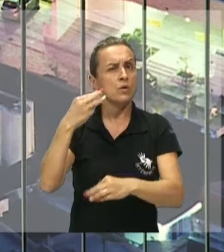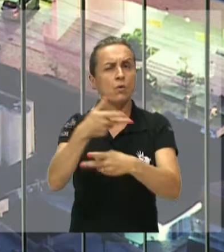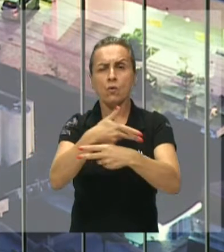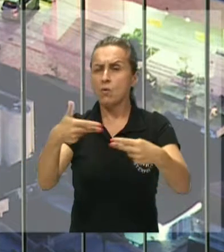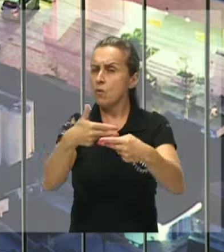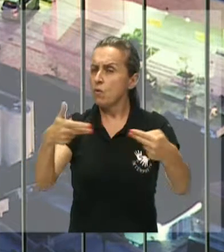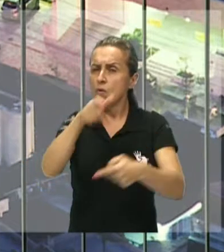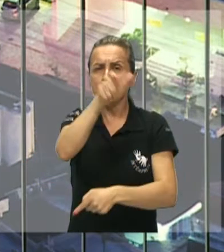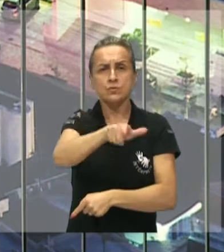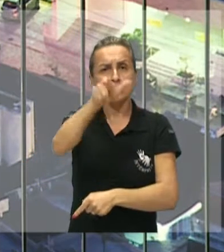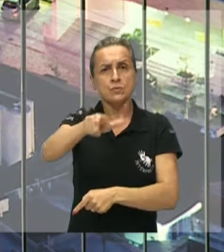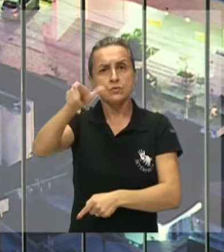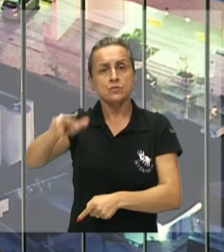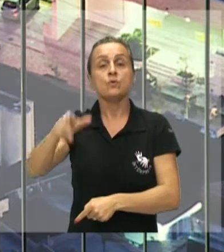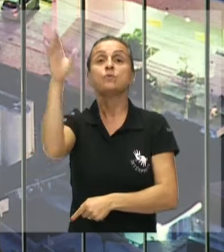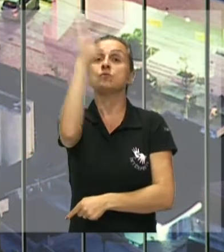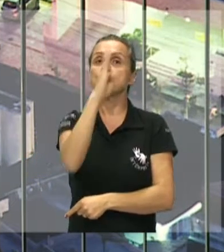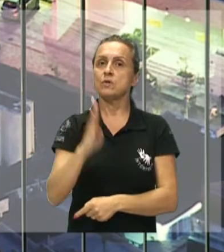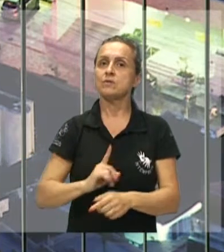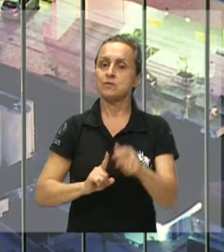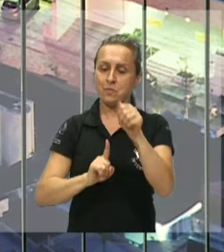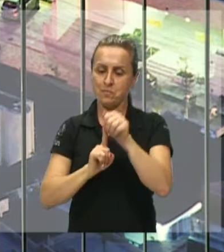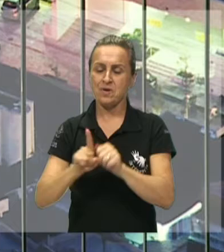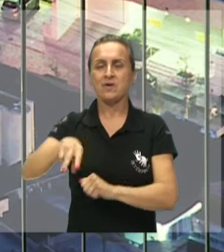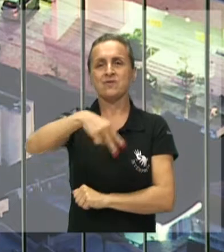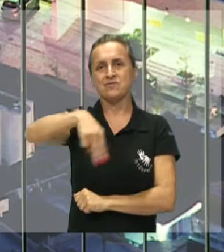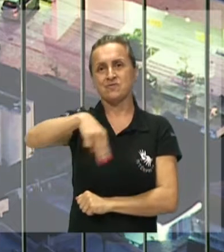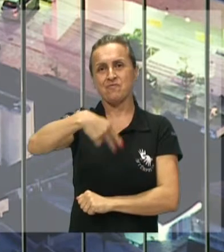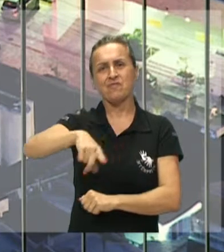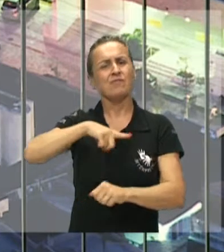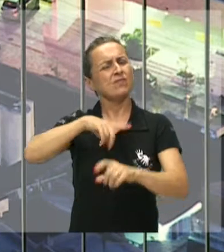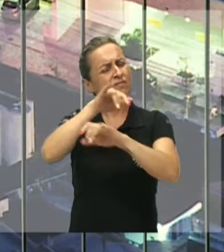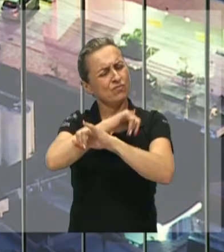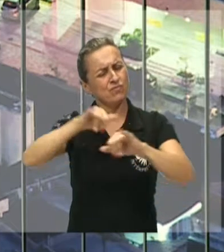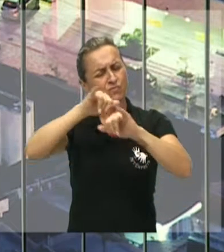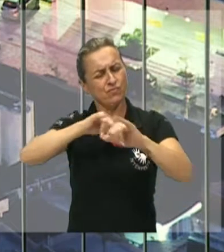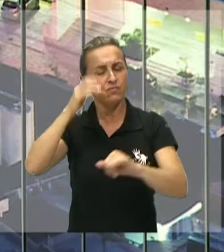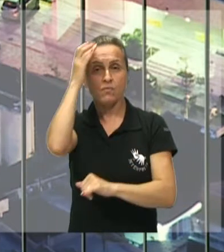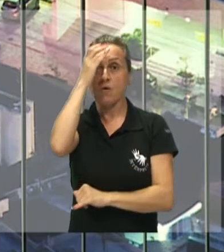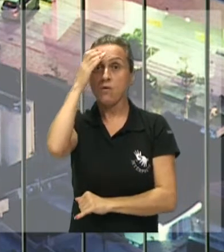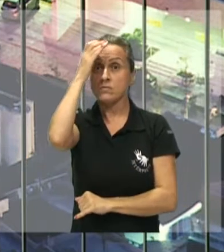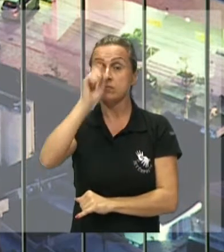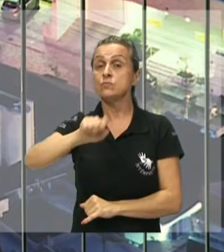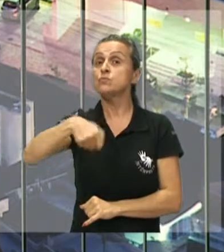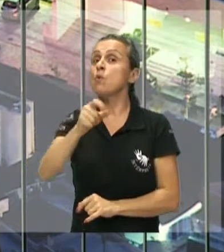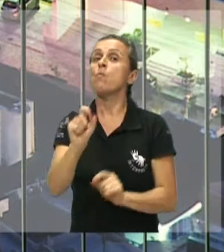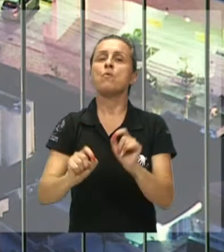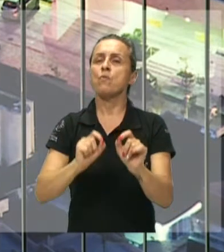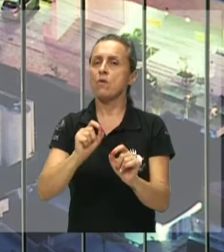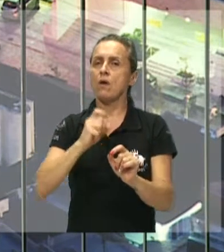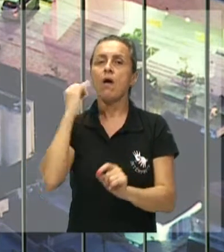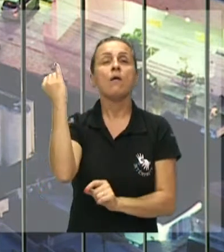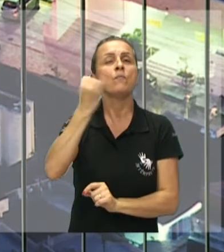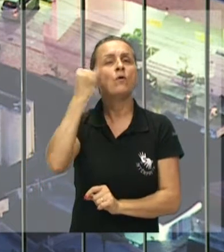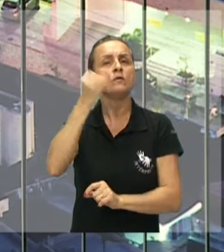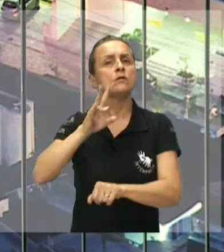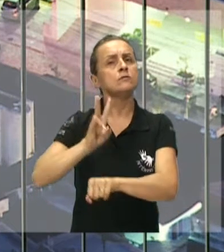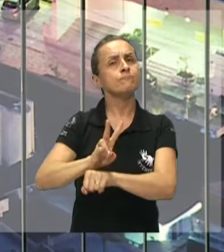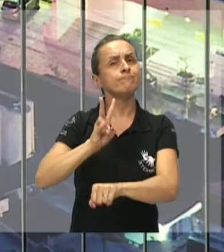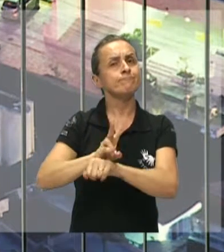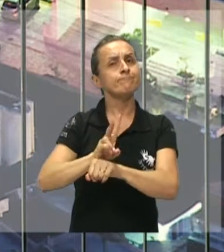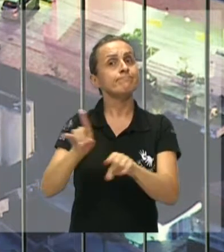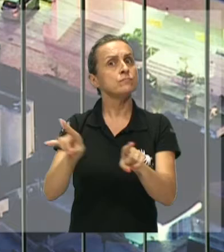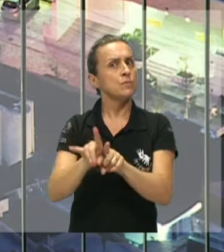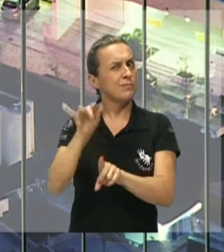de novembro é marcado por diversas campanhas de conscientização sobre a importância da prevenção e